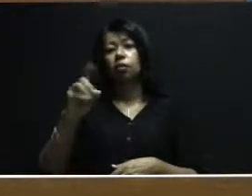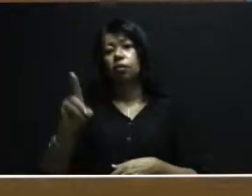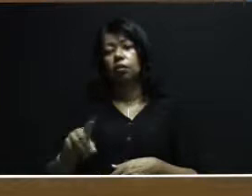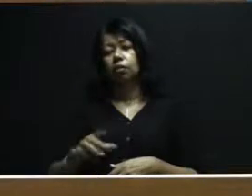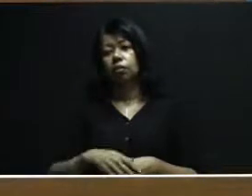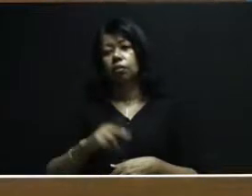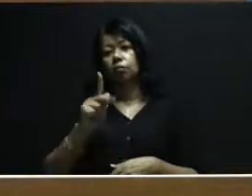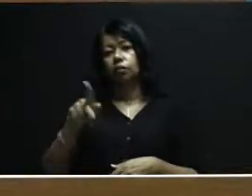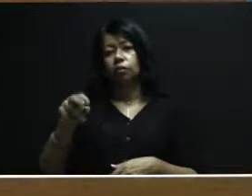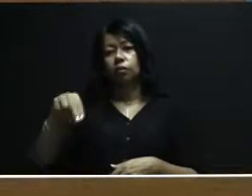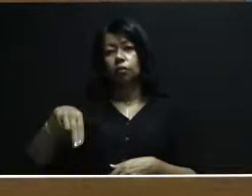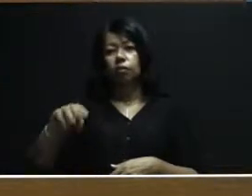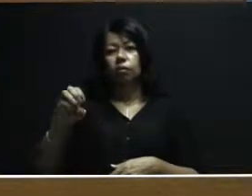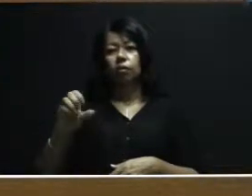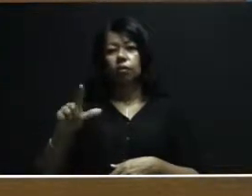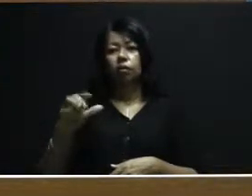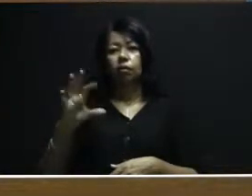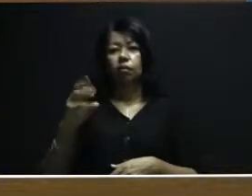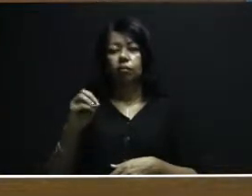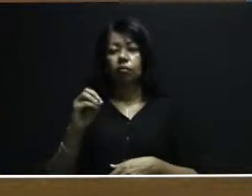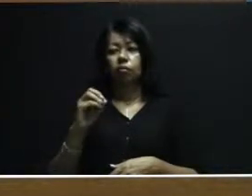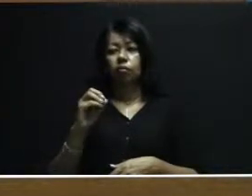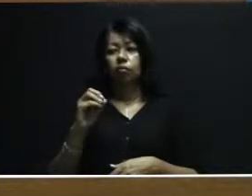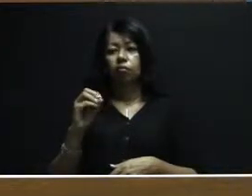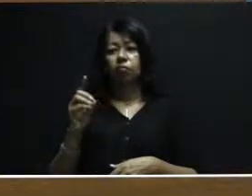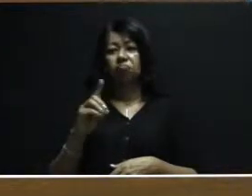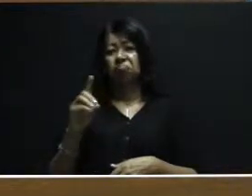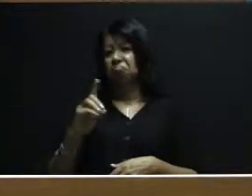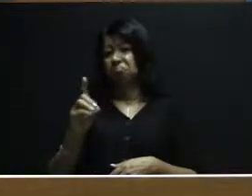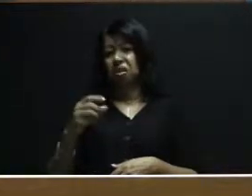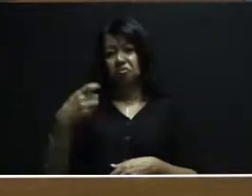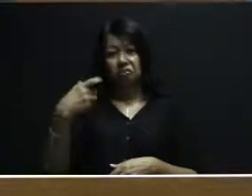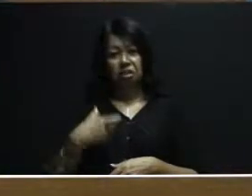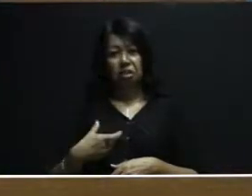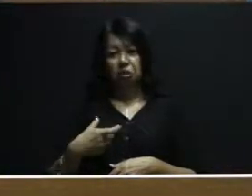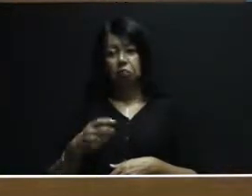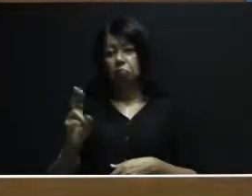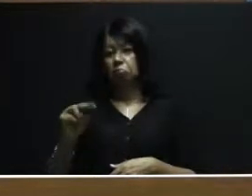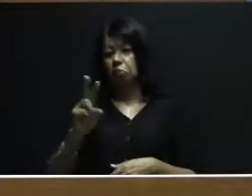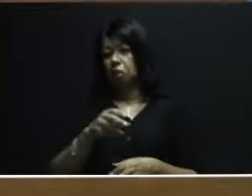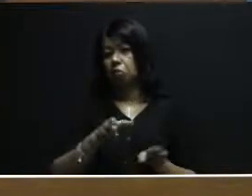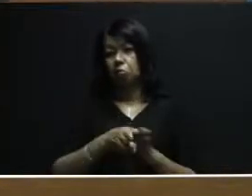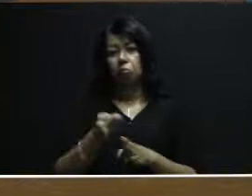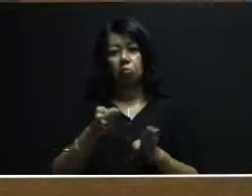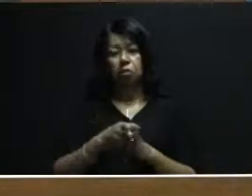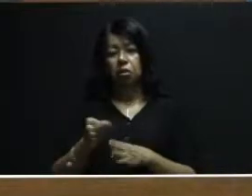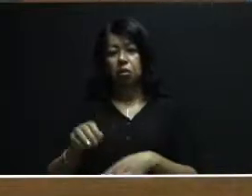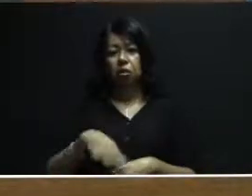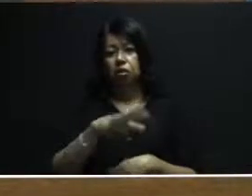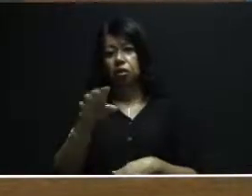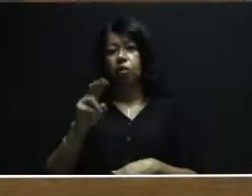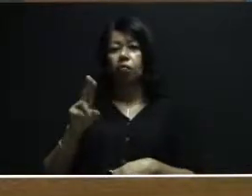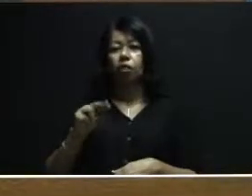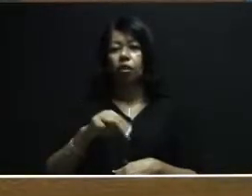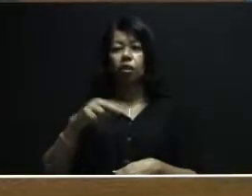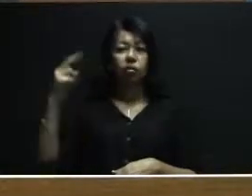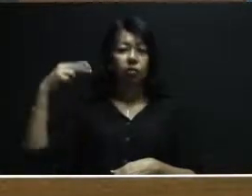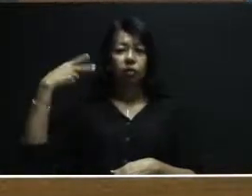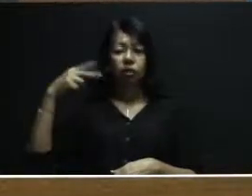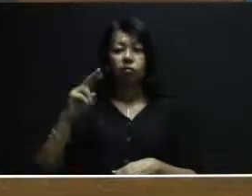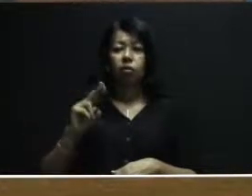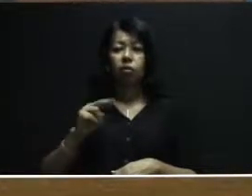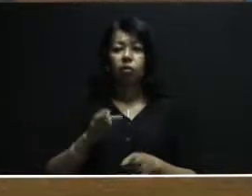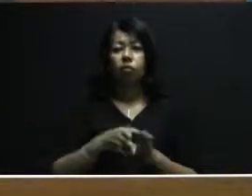e o professor Nélio. Não fui eu, nem o Conselho Regional, nem a Câmara dos Vereadores e